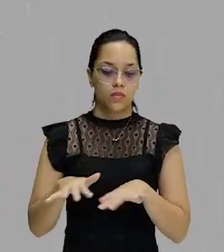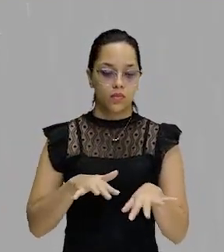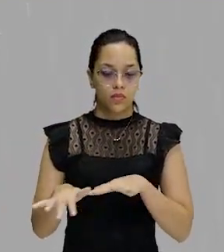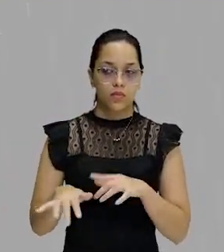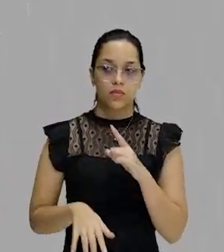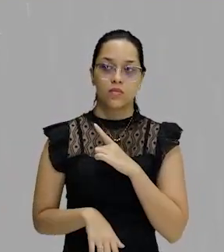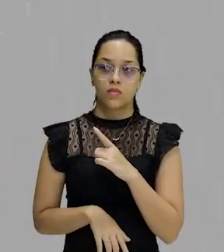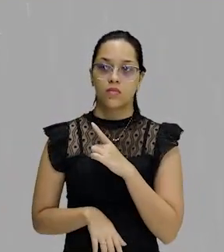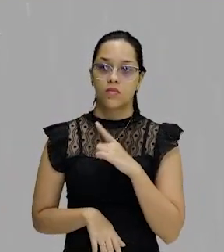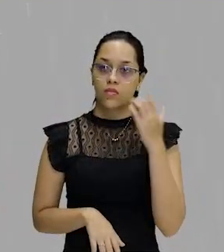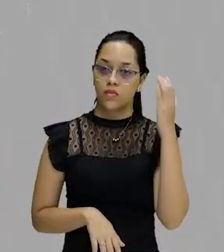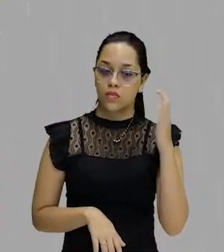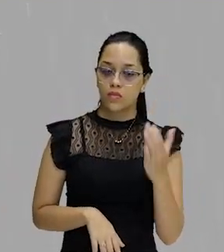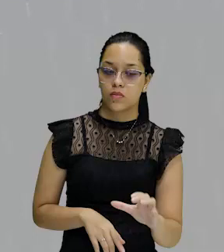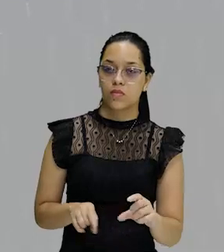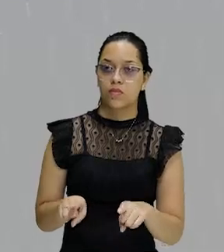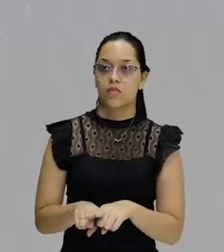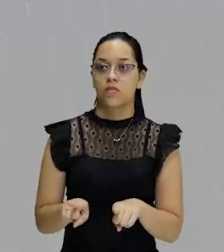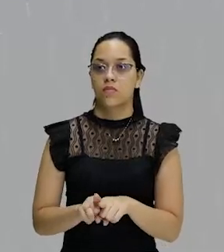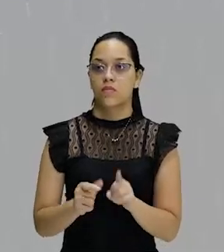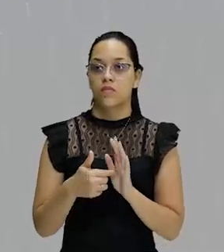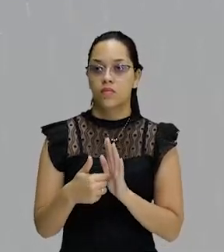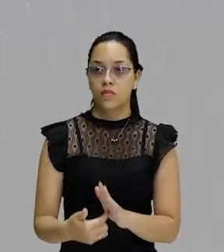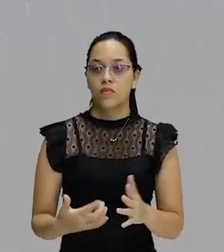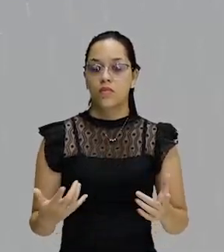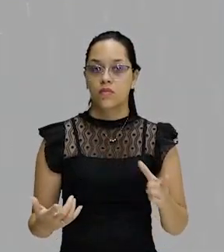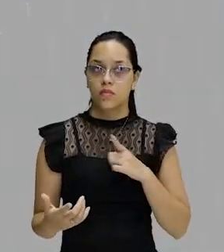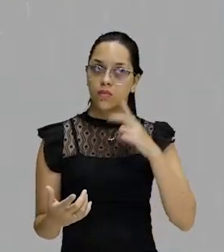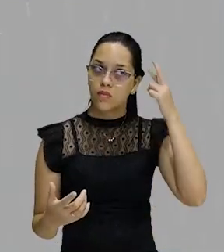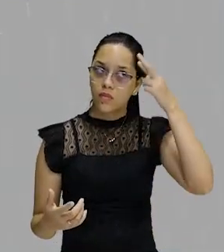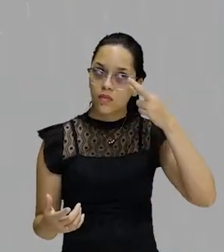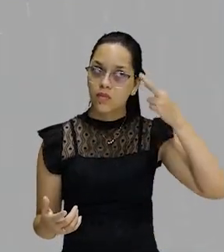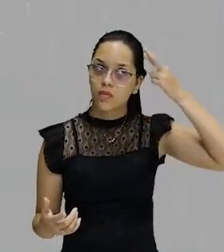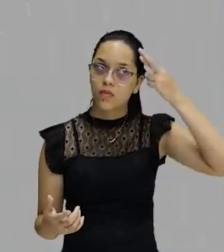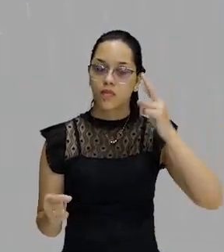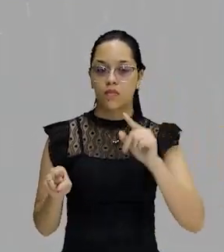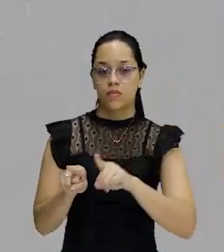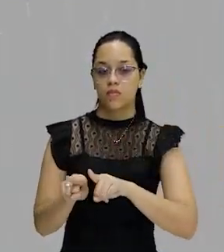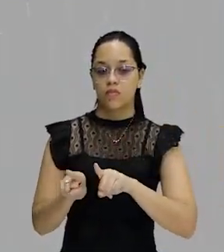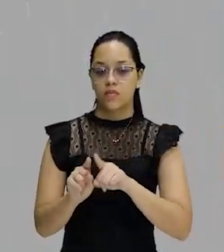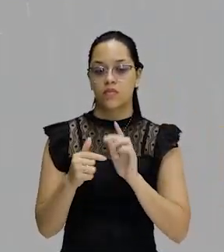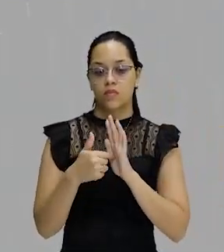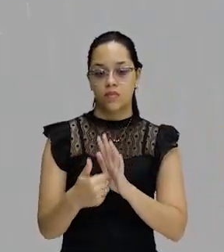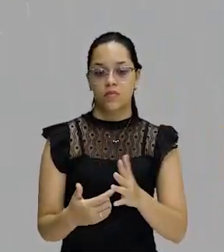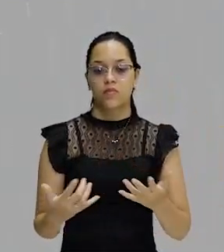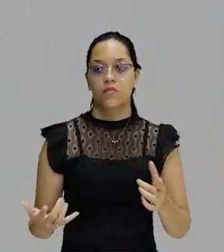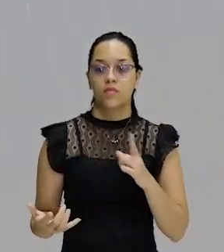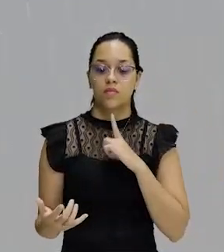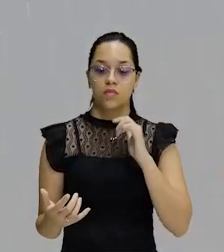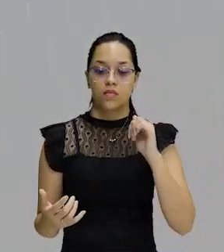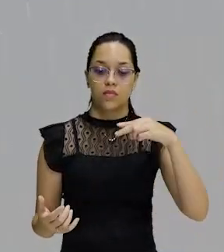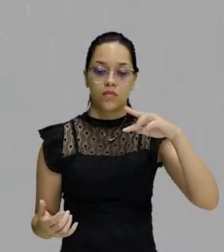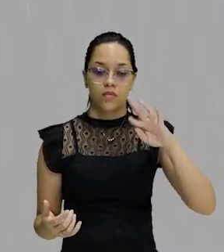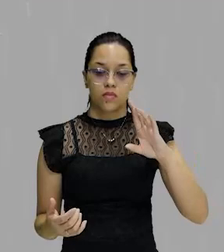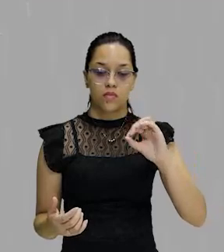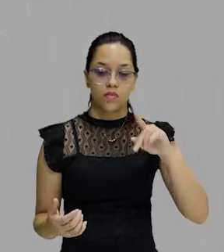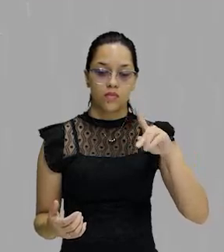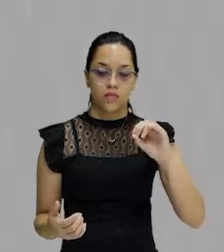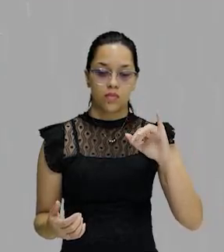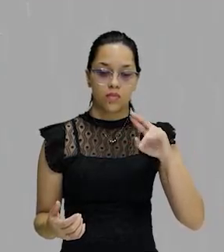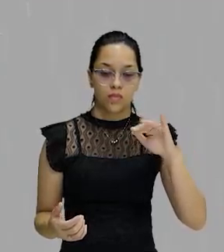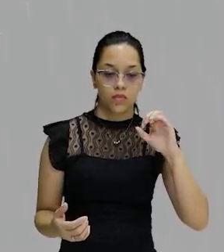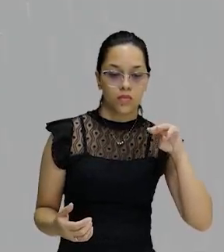mostra um espírito científico, que mostra a racionalidade, que mostra o antropocentrismo,